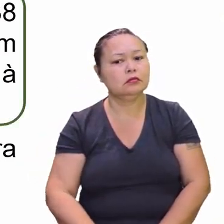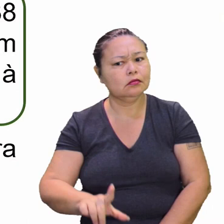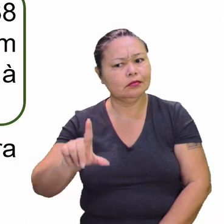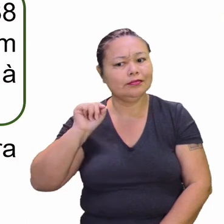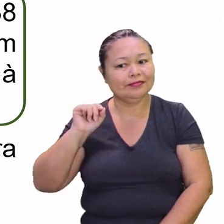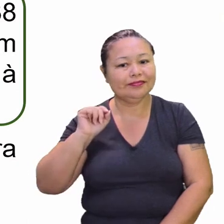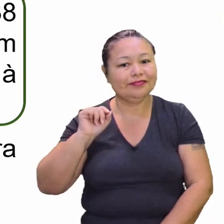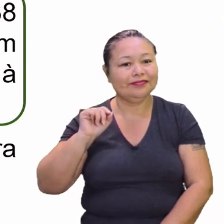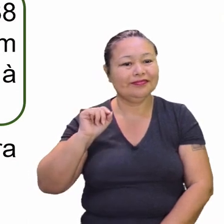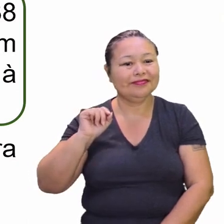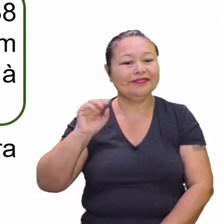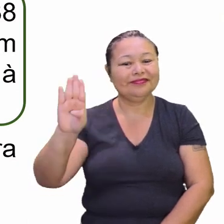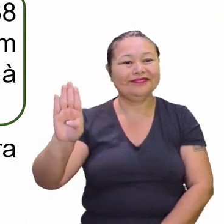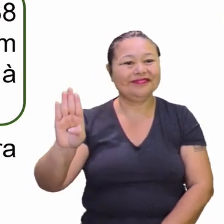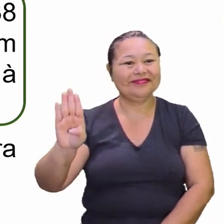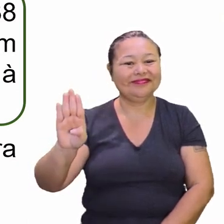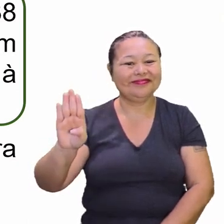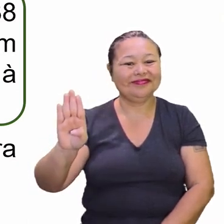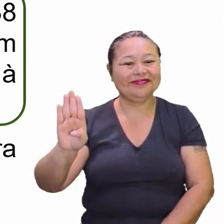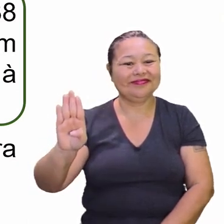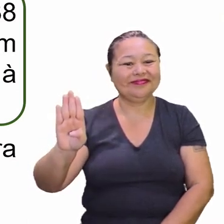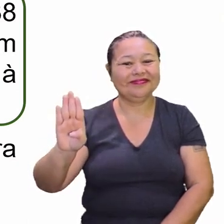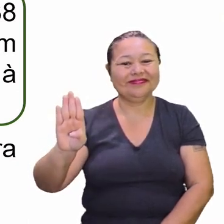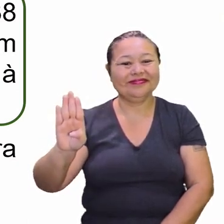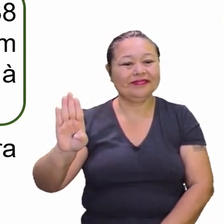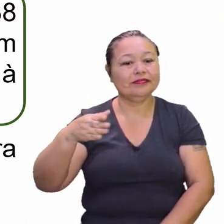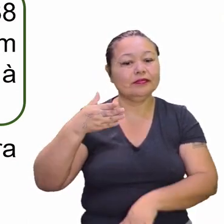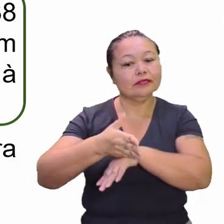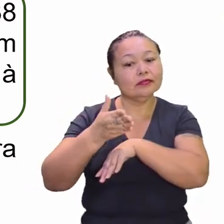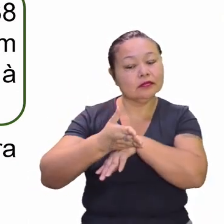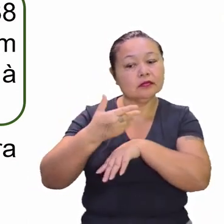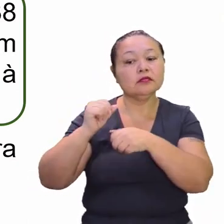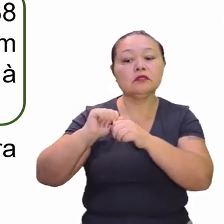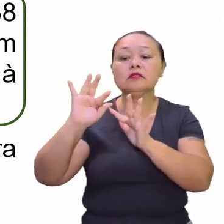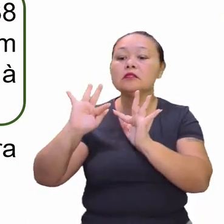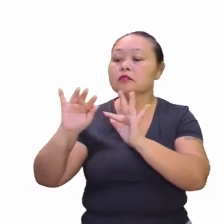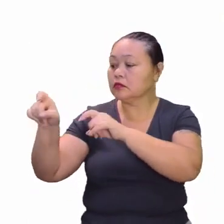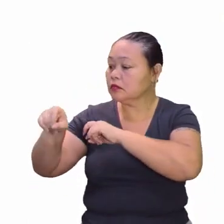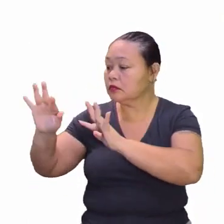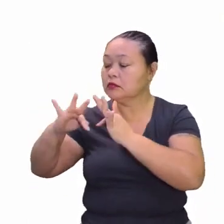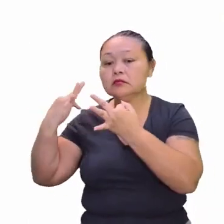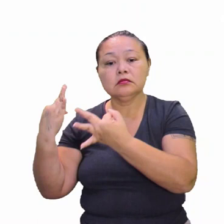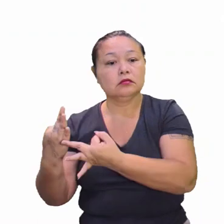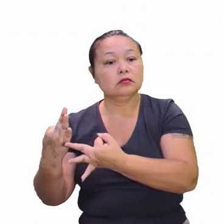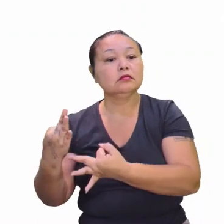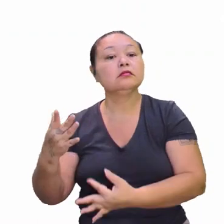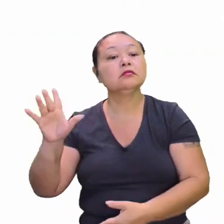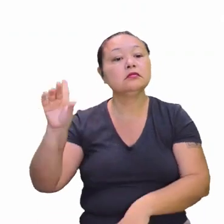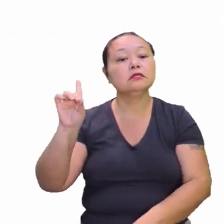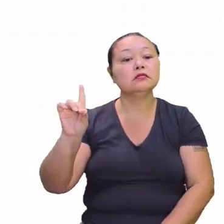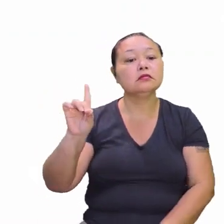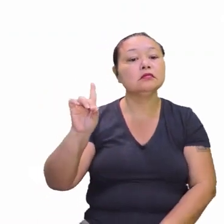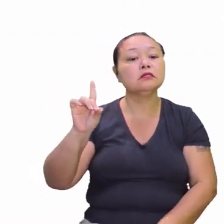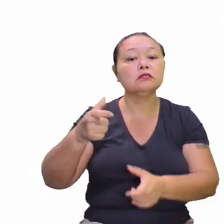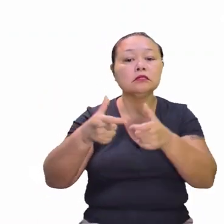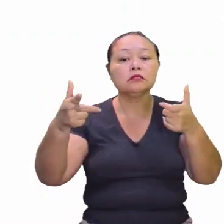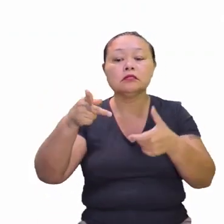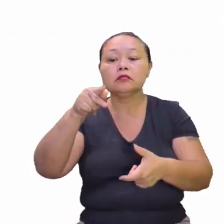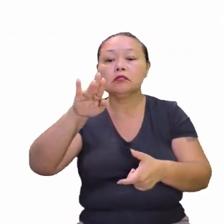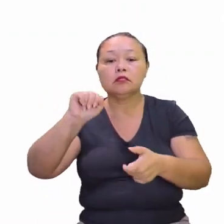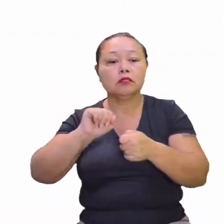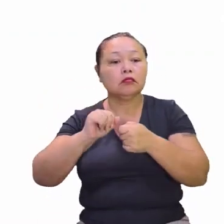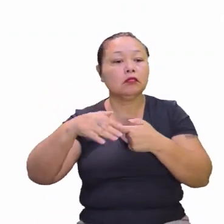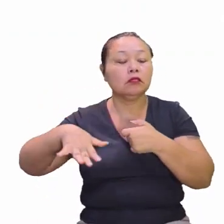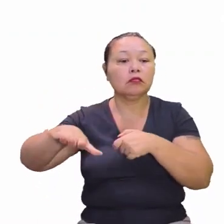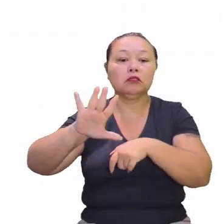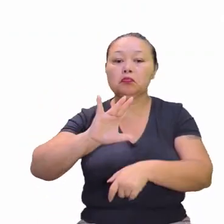Já marcou? A. B. Beleza. Então, a participação da agricultura familiar? Vamos ver. A D. É a maior participação